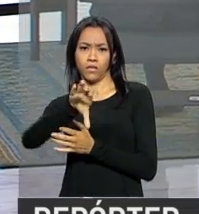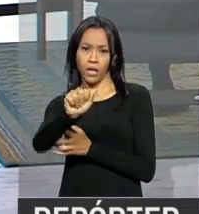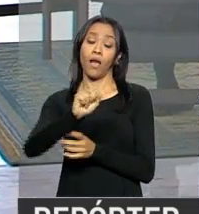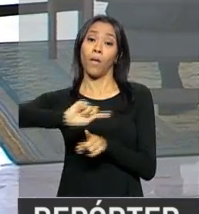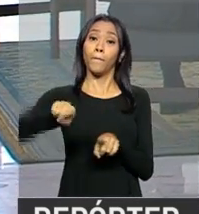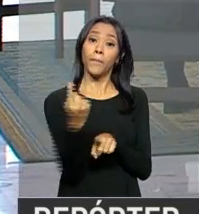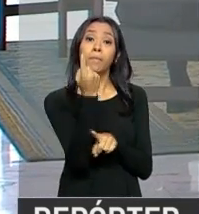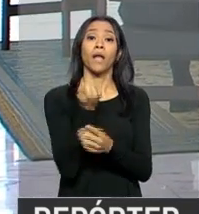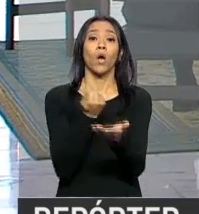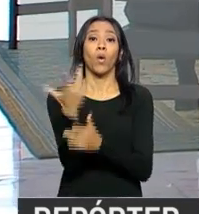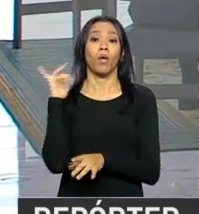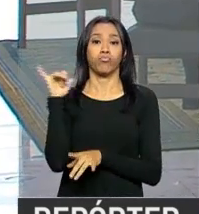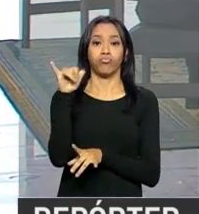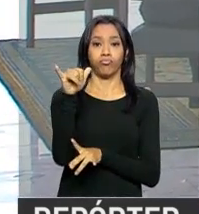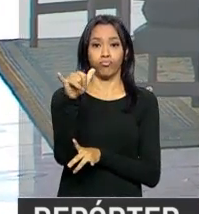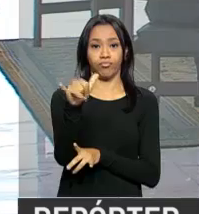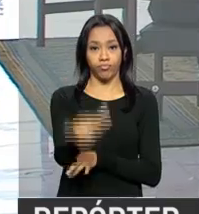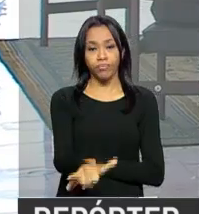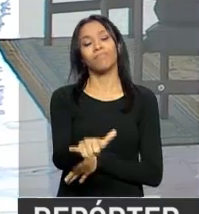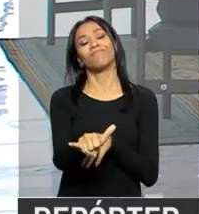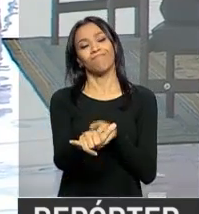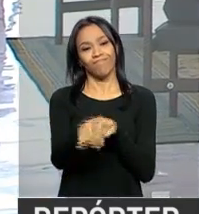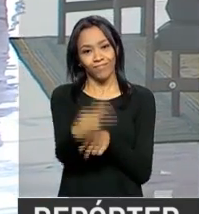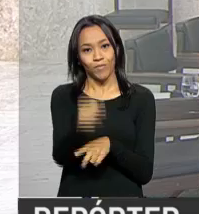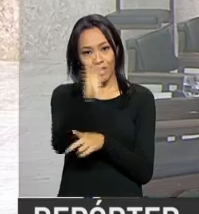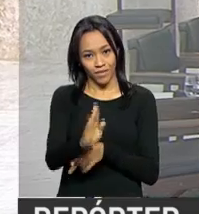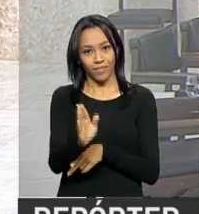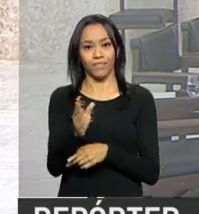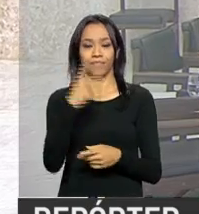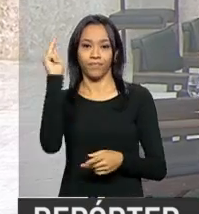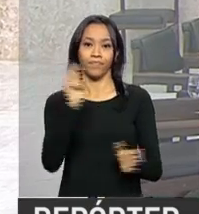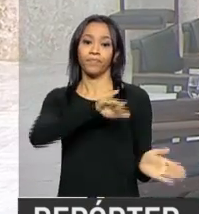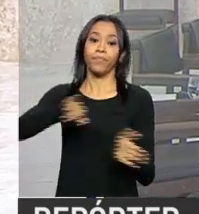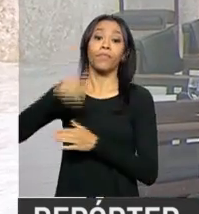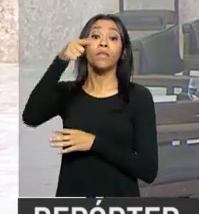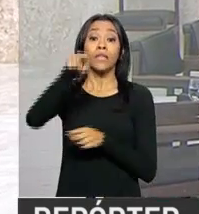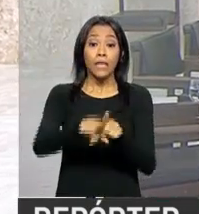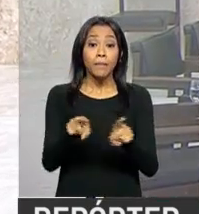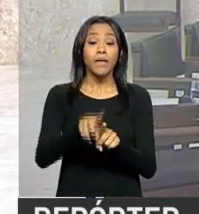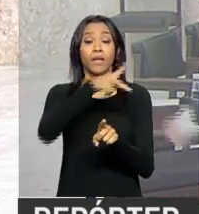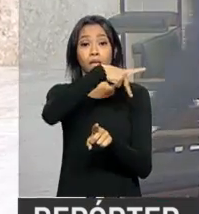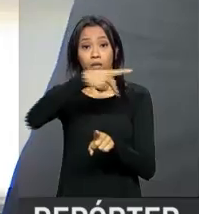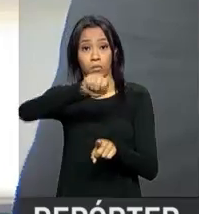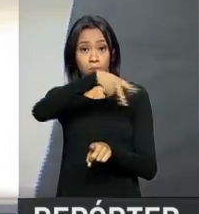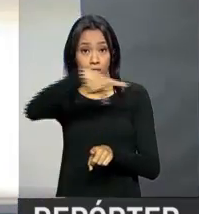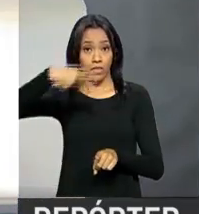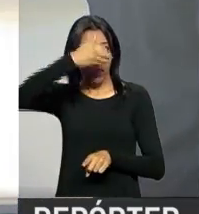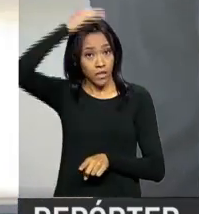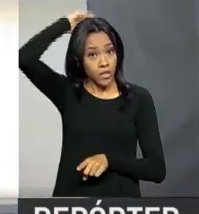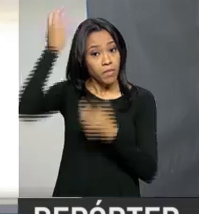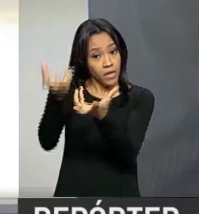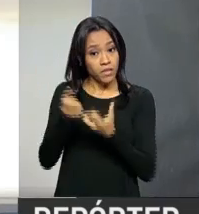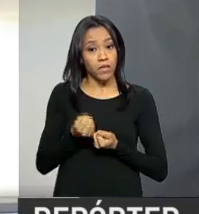a comprar um avião da Embraer para o transporte de autoridades. Michel Temer ainda recebeu as credenciais